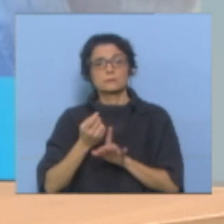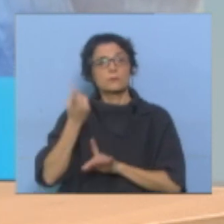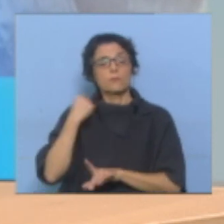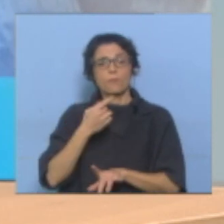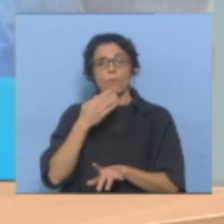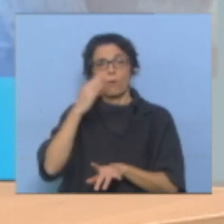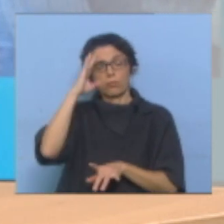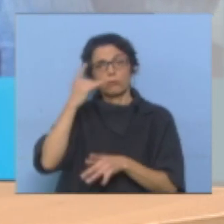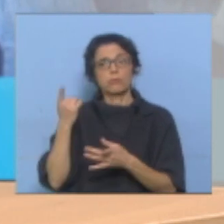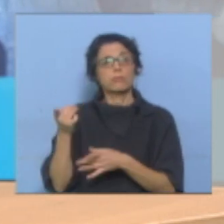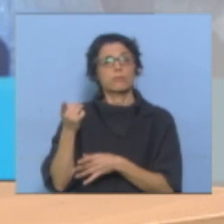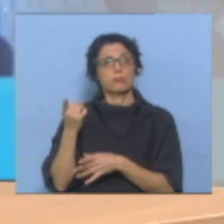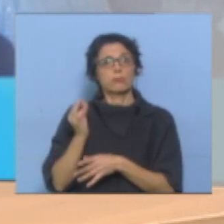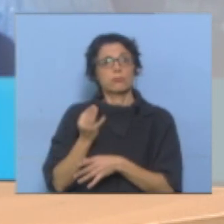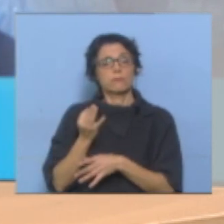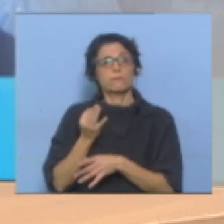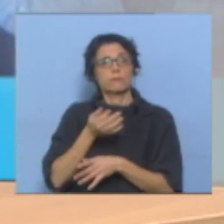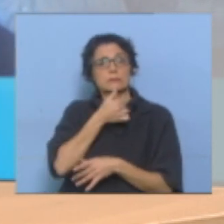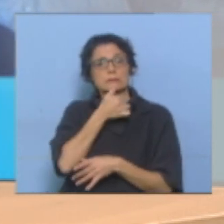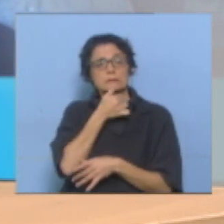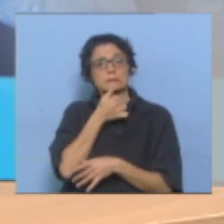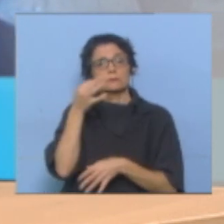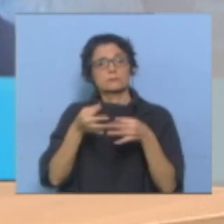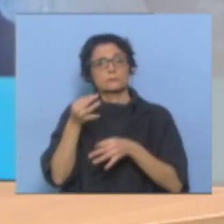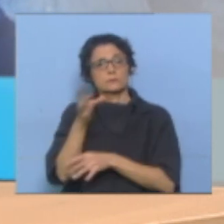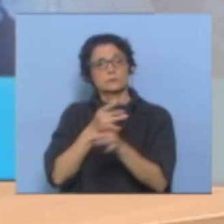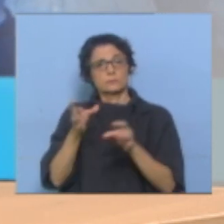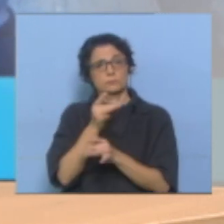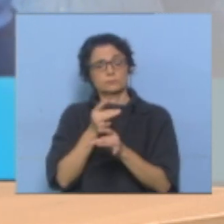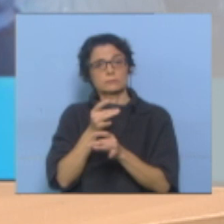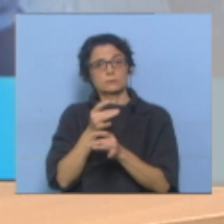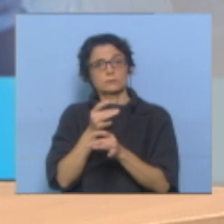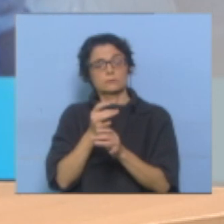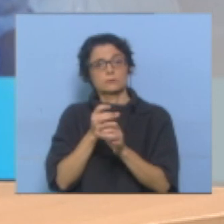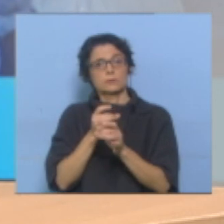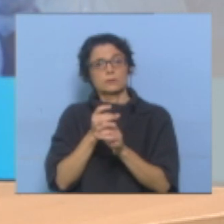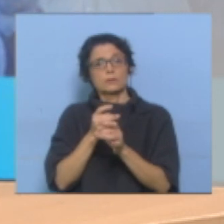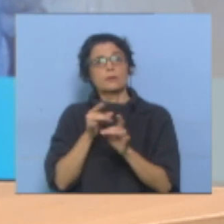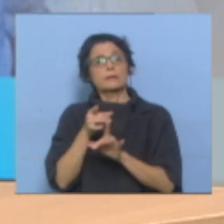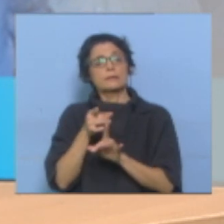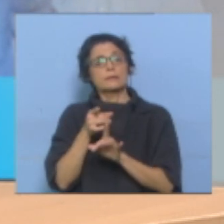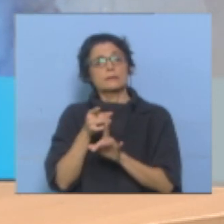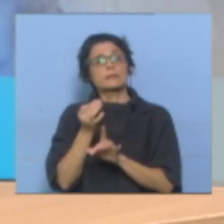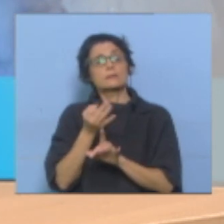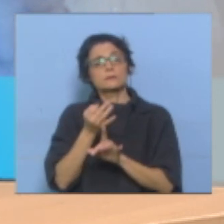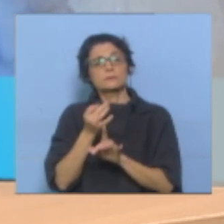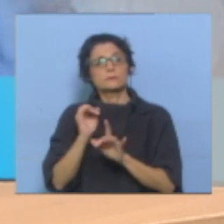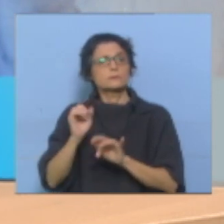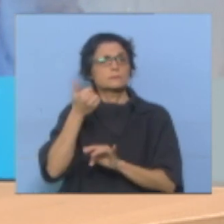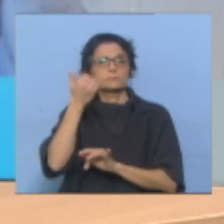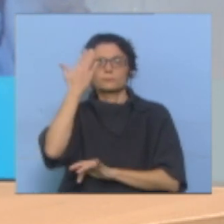a decisão do Tribunal Europeu, foi, no fundo, o melhor dia da vida